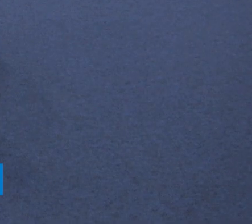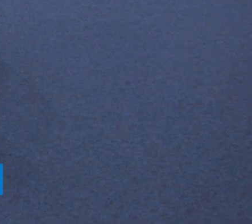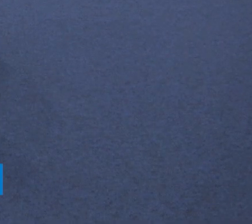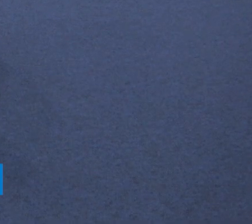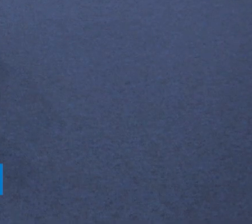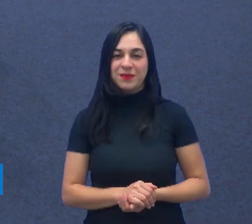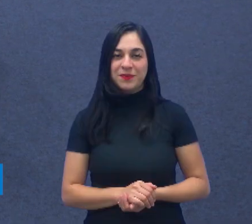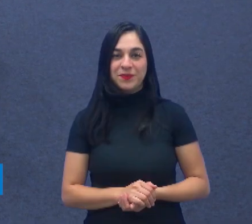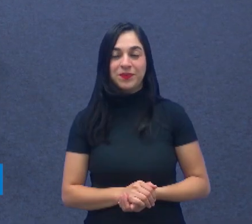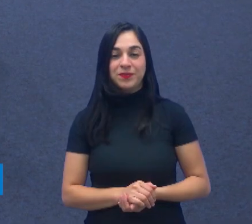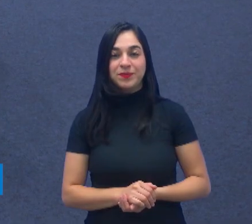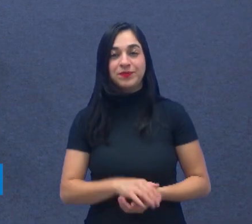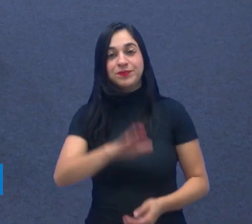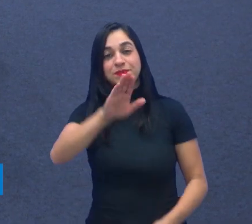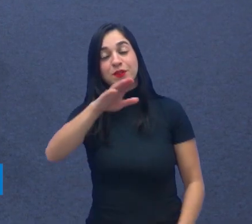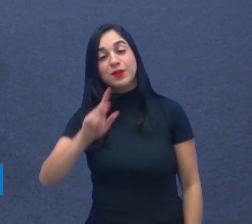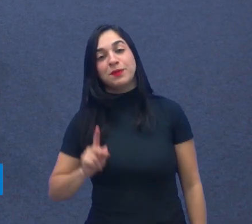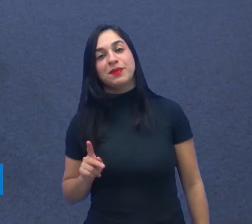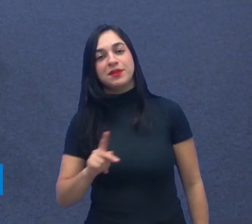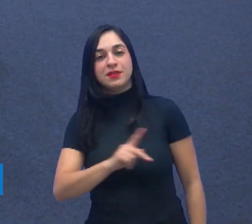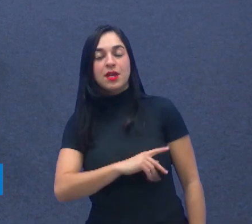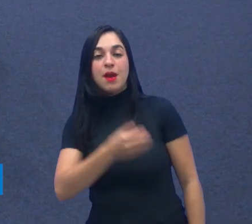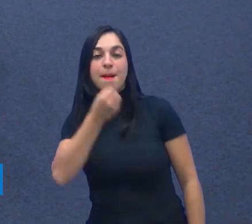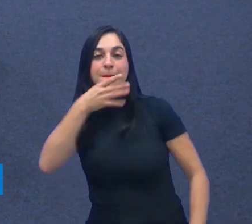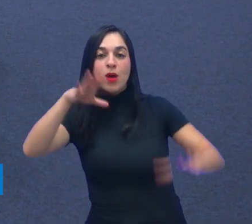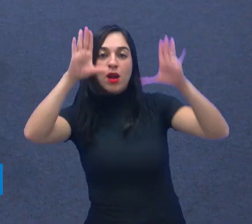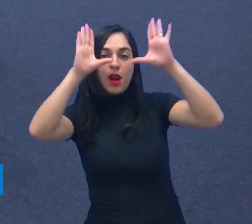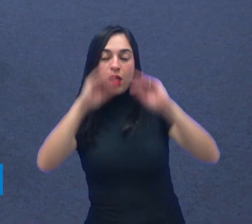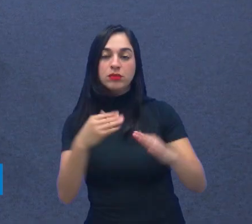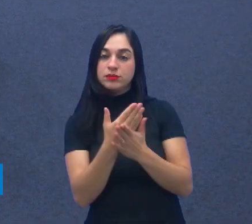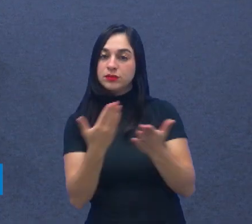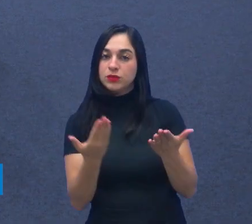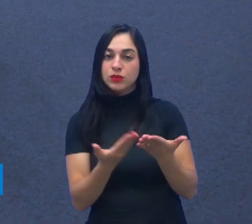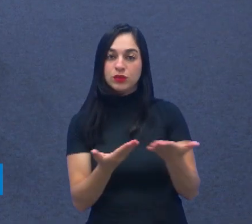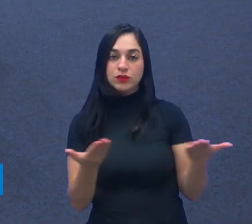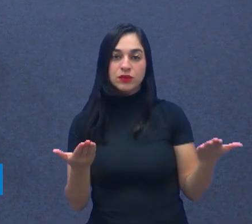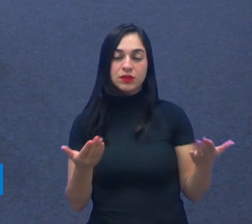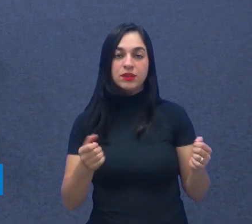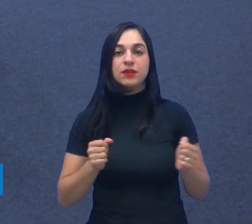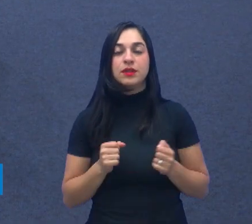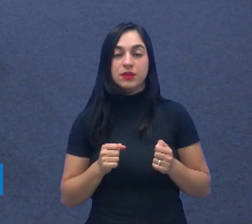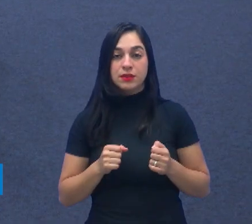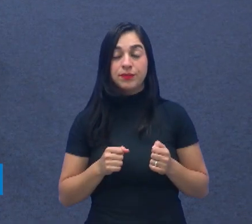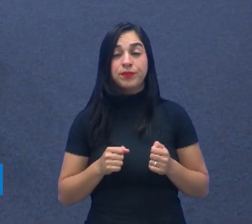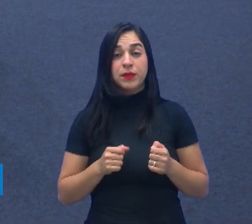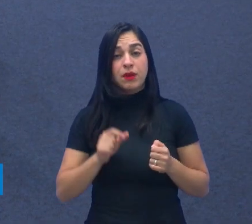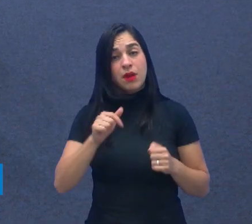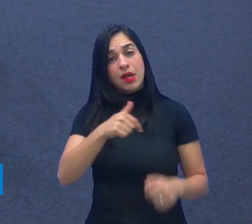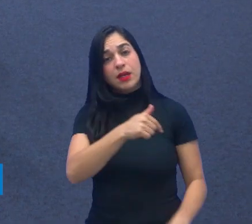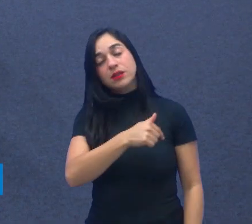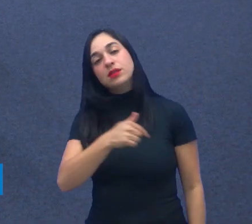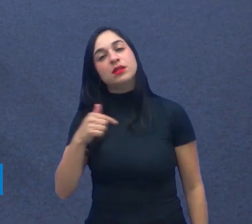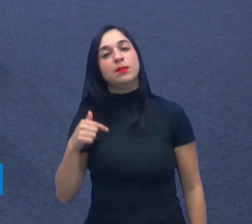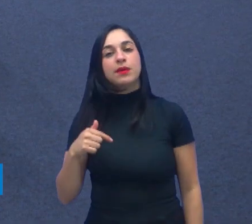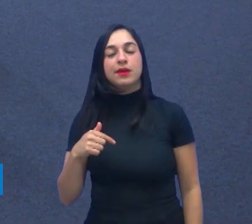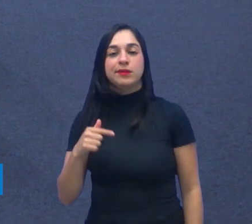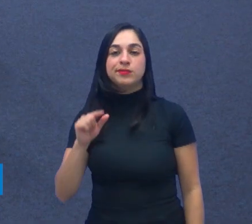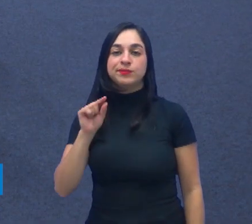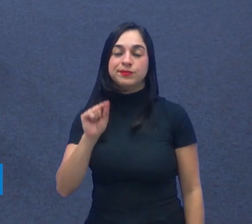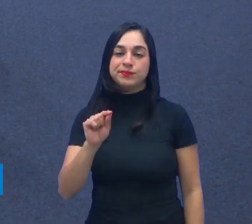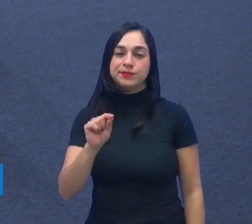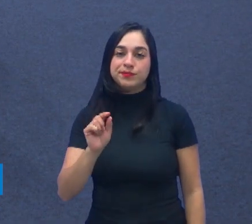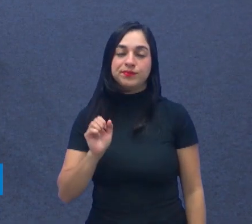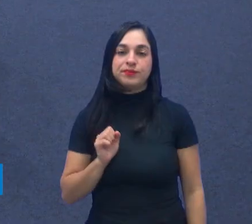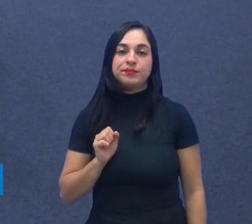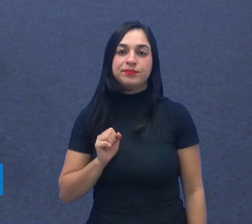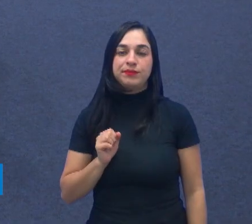Senhor presidente, boa noite a todos. Senhor presidente, essa semana eu vi uma